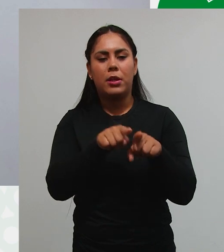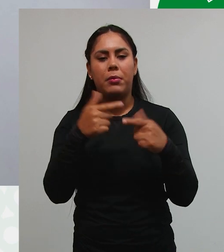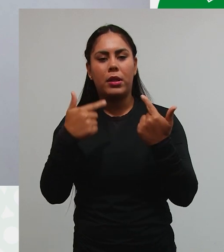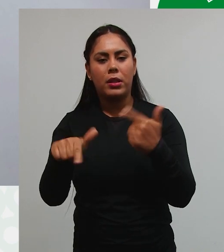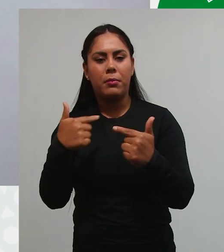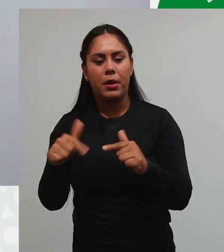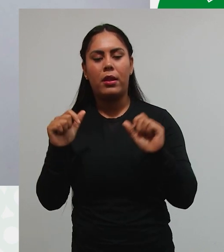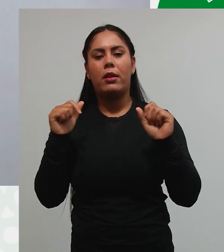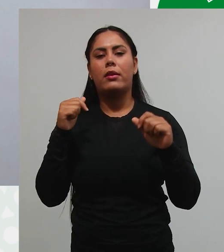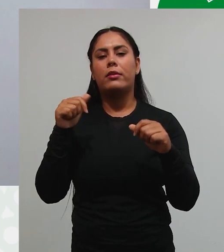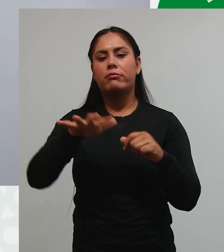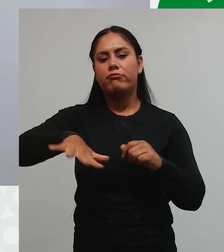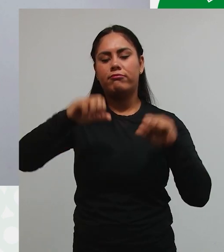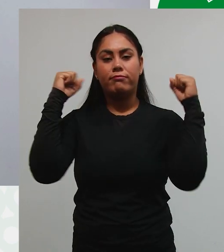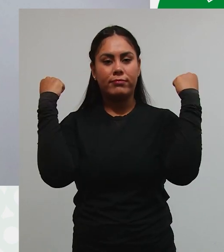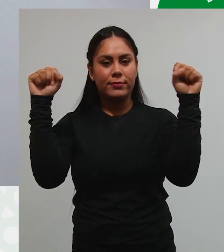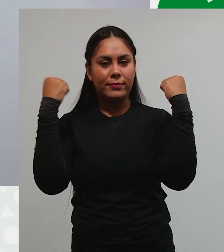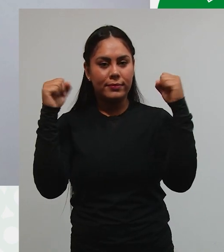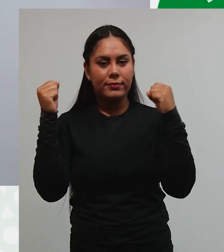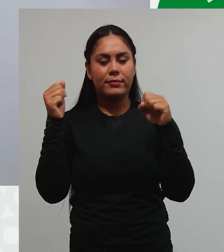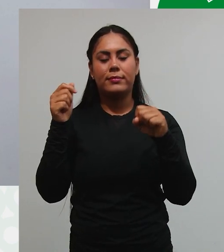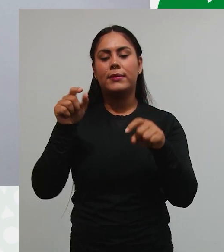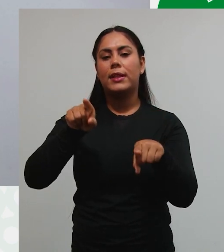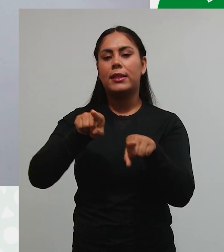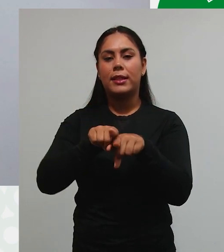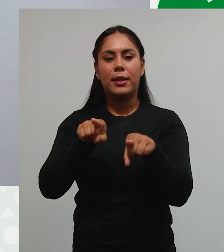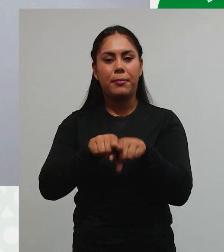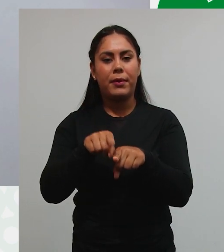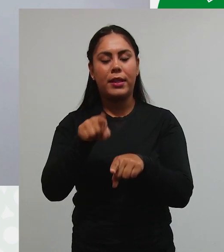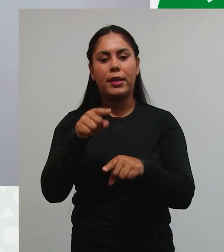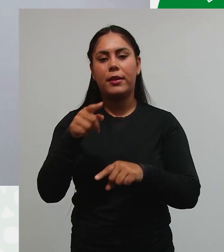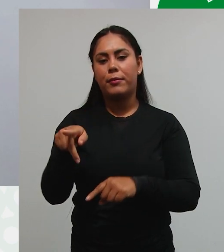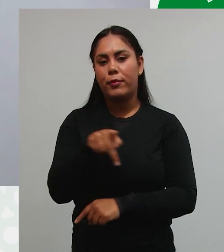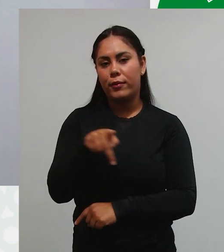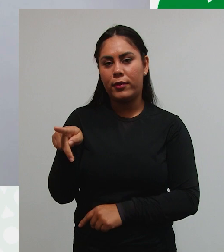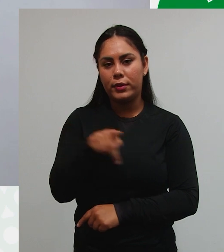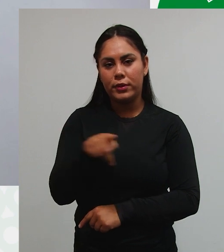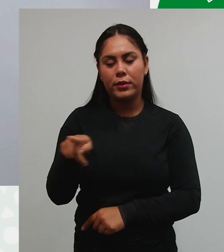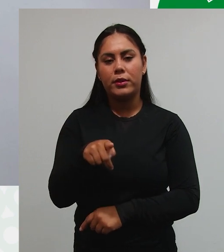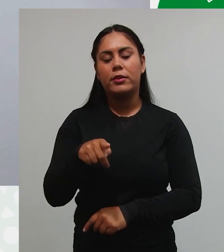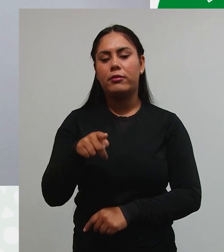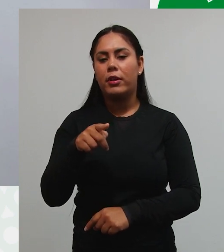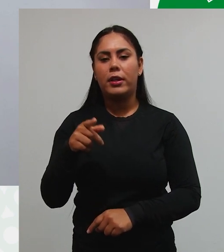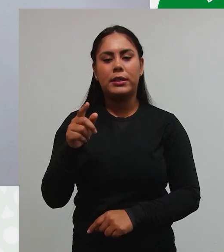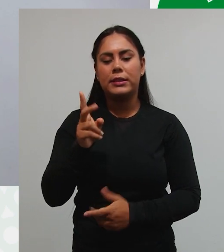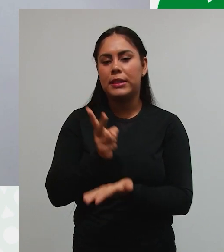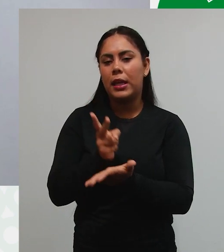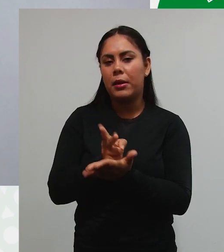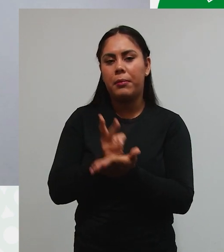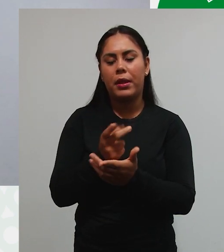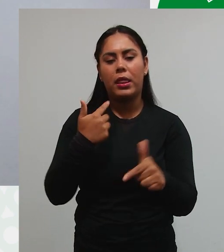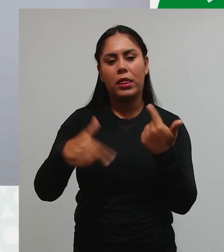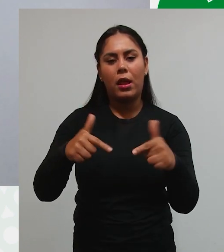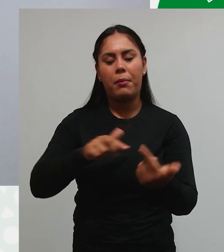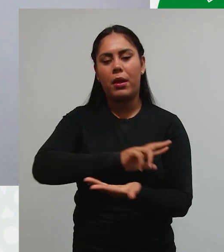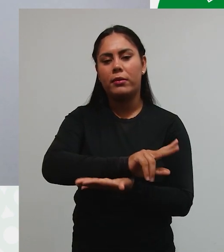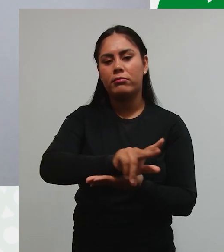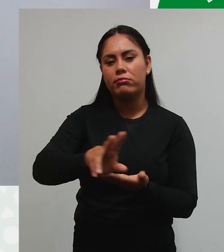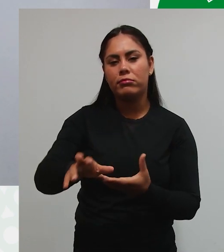com eles. Mas eu trabalhei já, né, com Fundamental 1, que também me